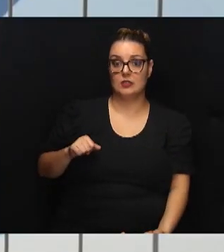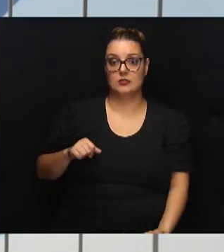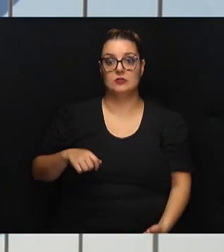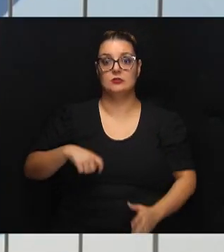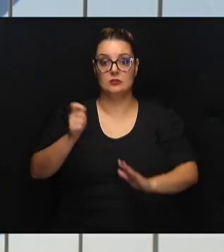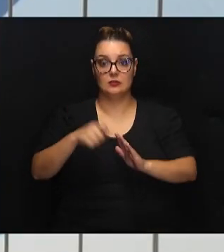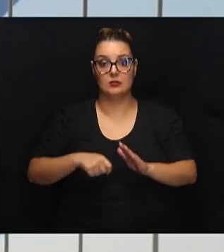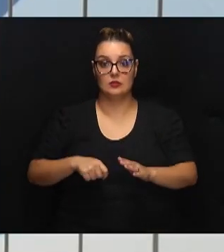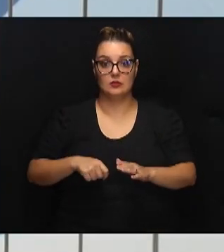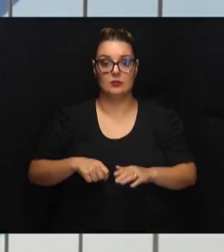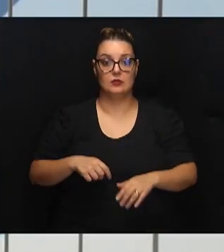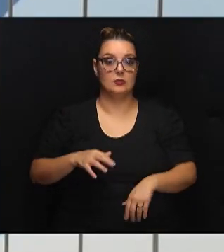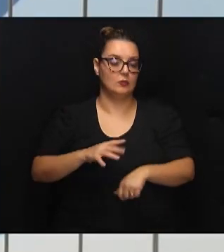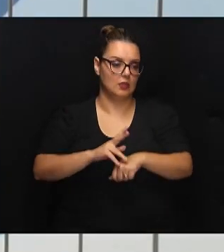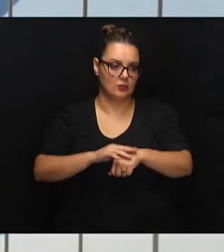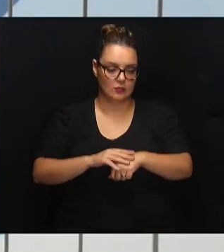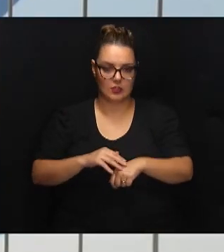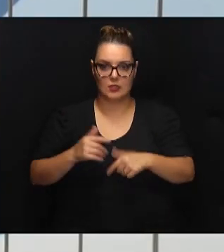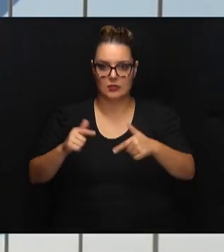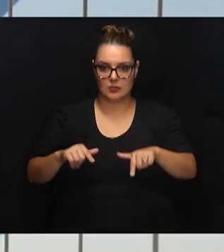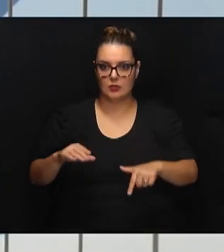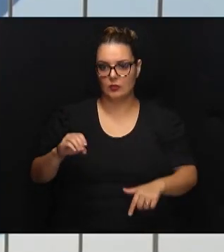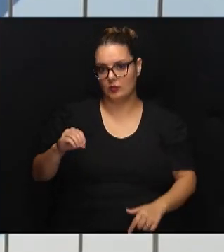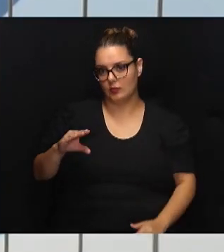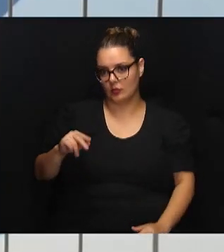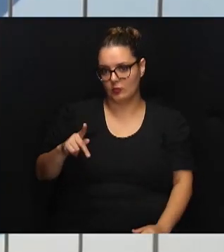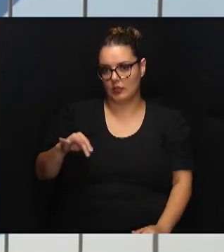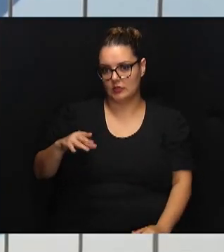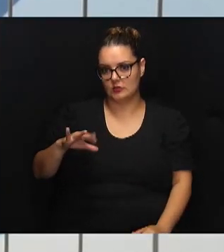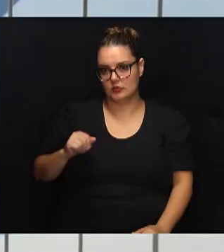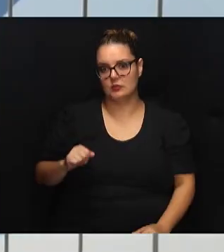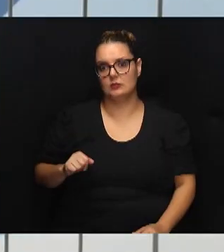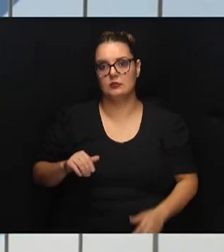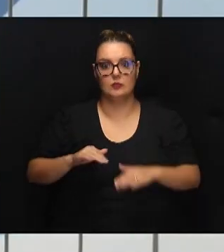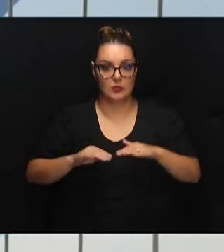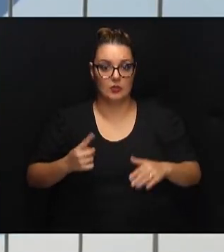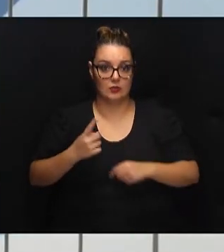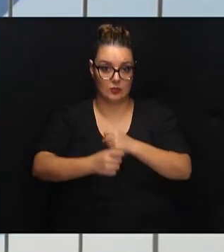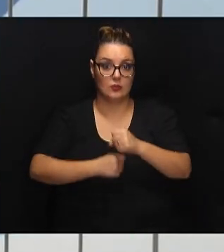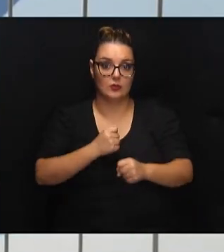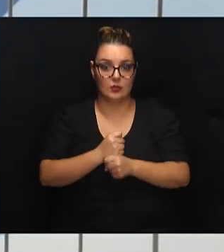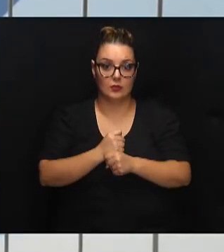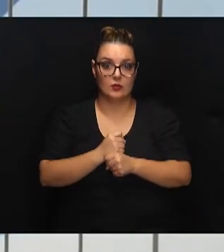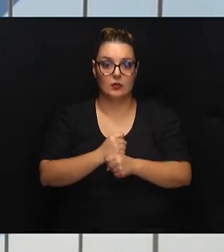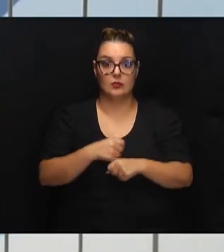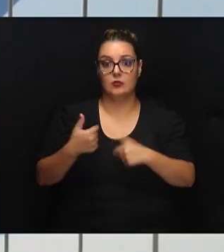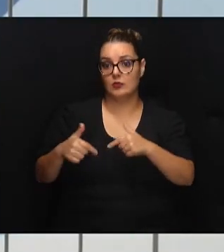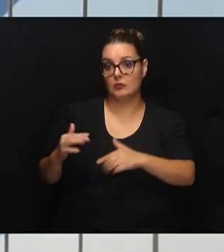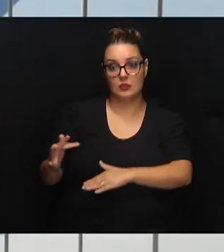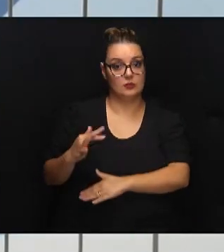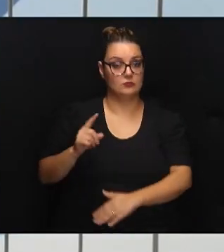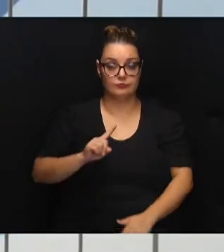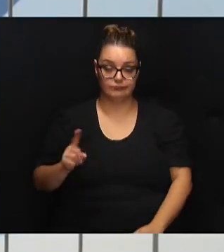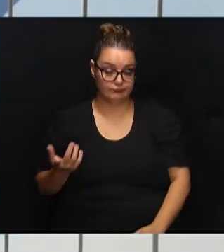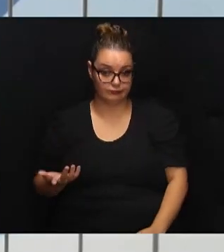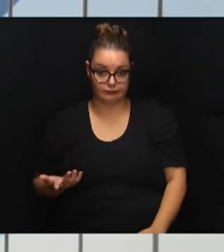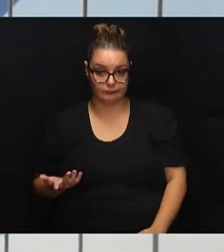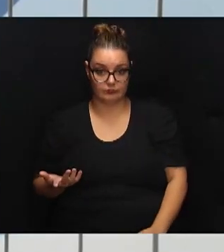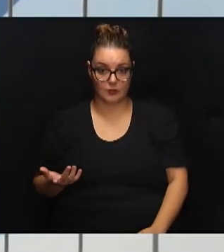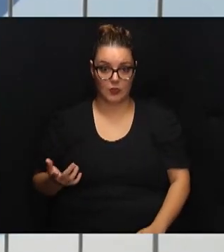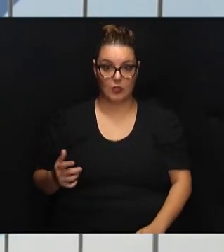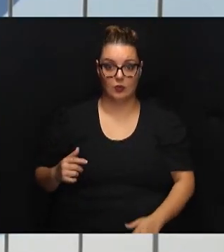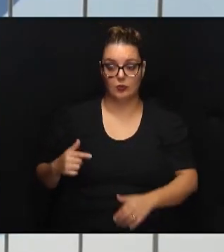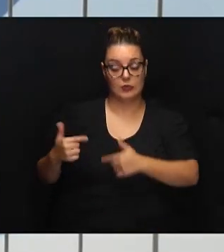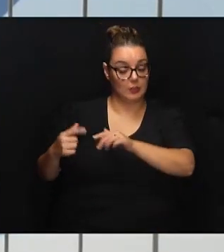uma doença ocupacional, ele pode ter ali uma estabilidade de 1 ano, por exemplo, no emprego. E o trabalhador formal não. Se